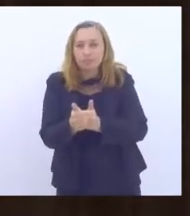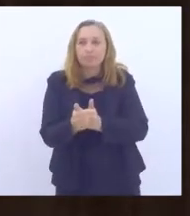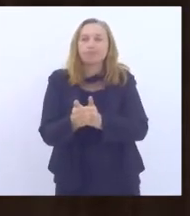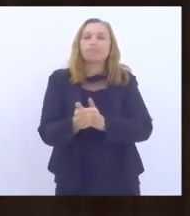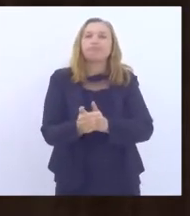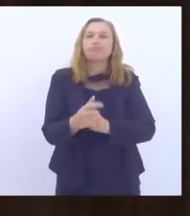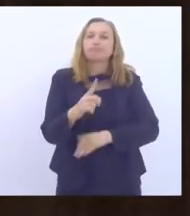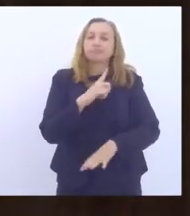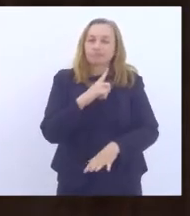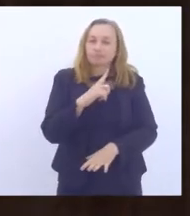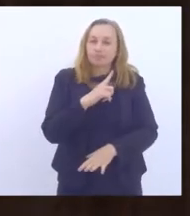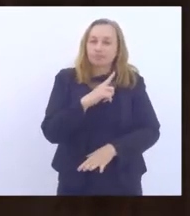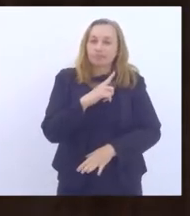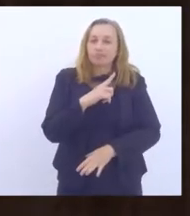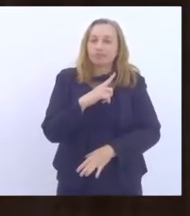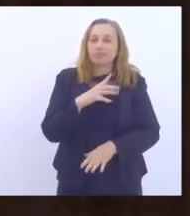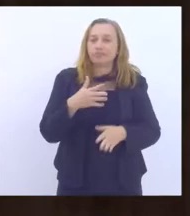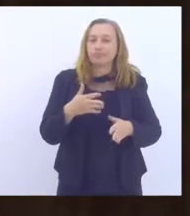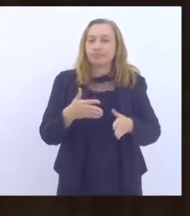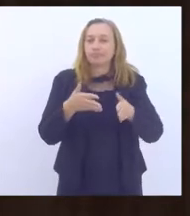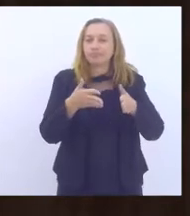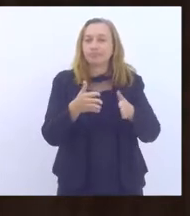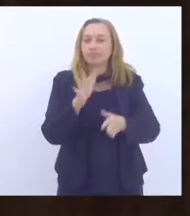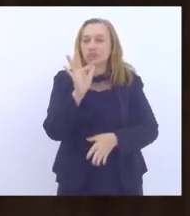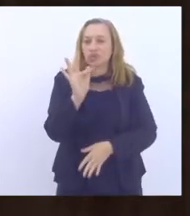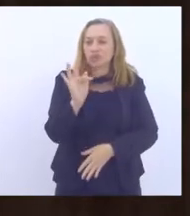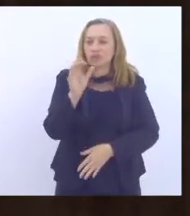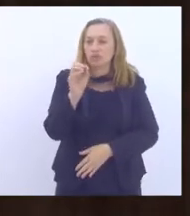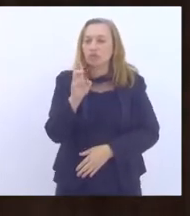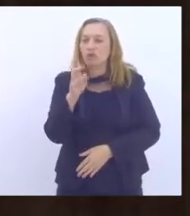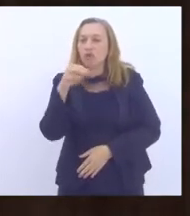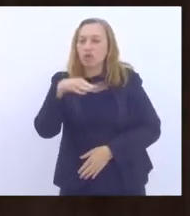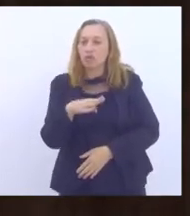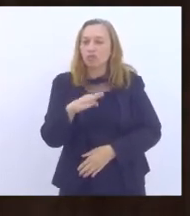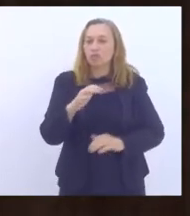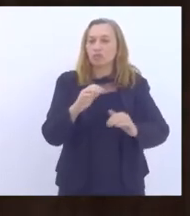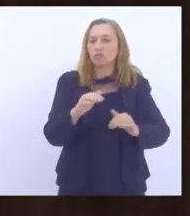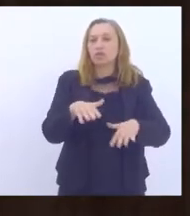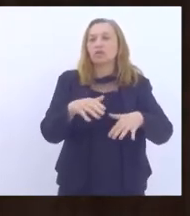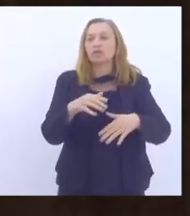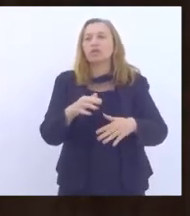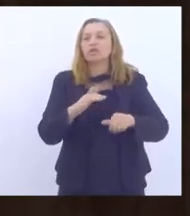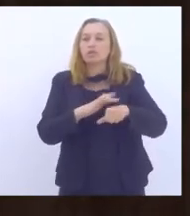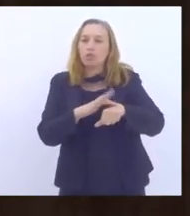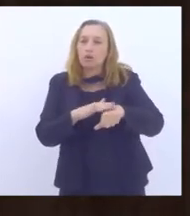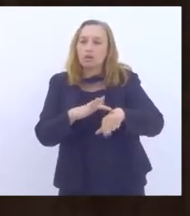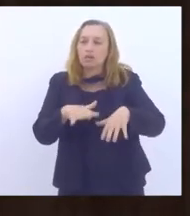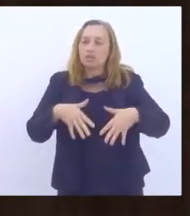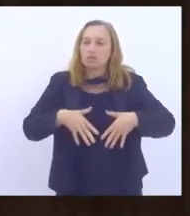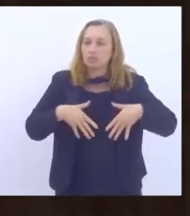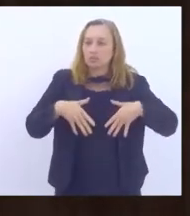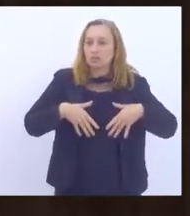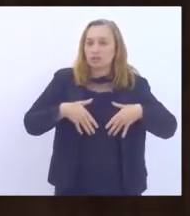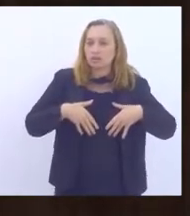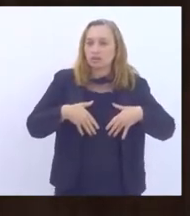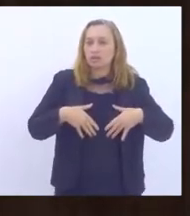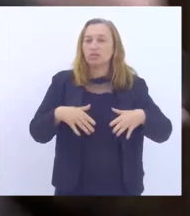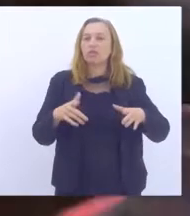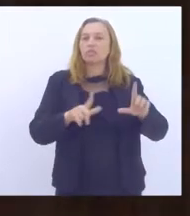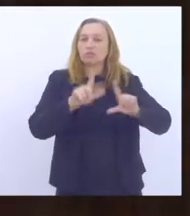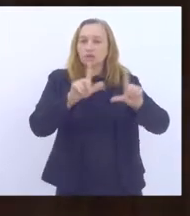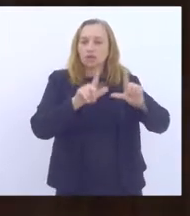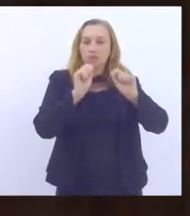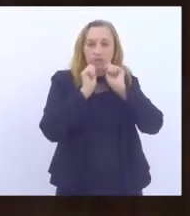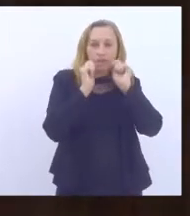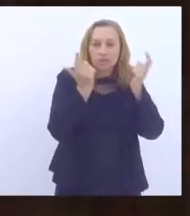nós teremos com o Fórum Brasileiro da tudo é um programa na TV alerj